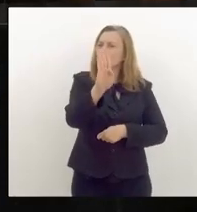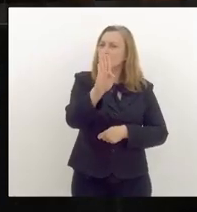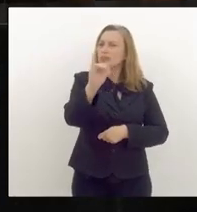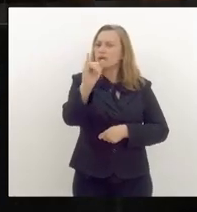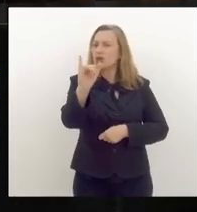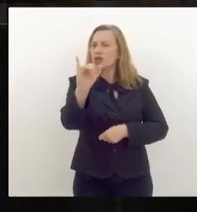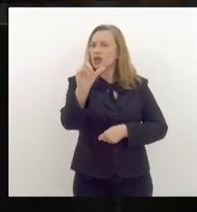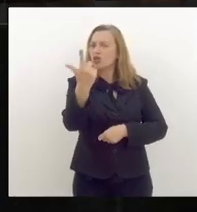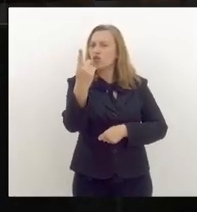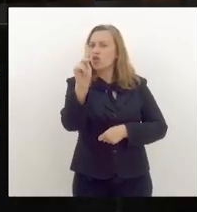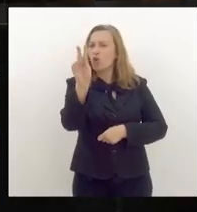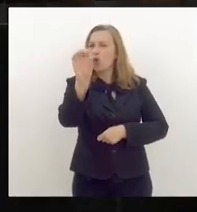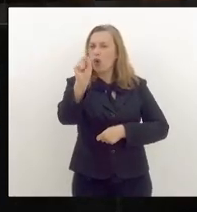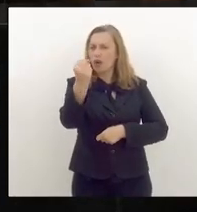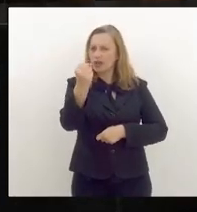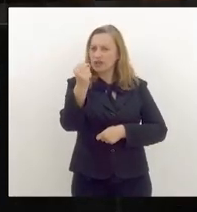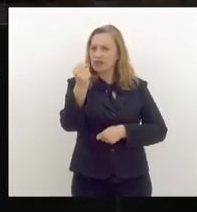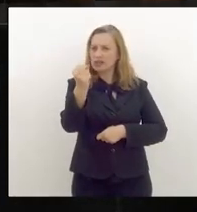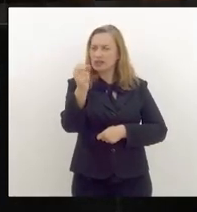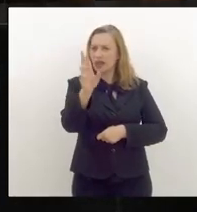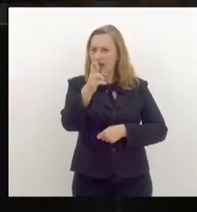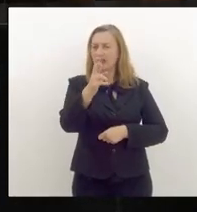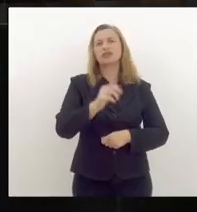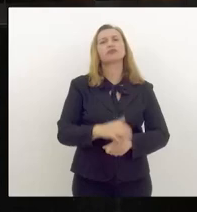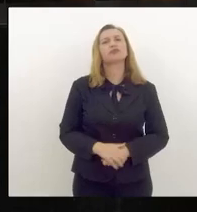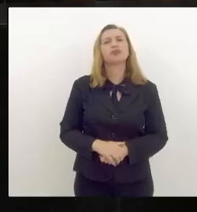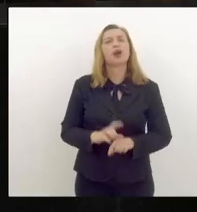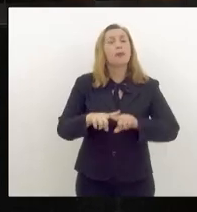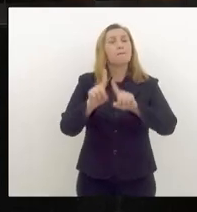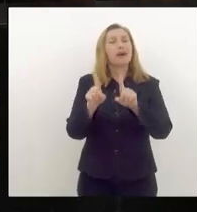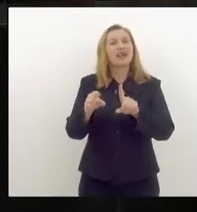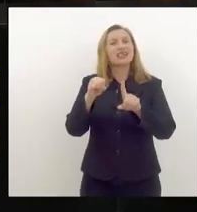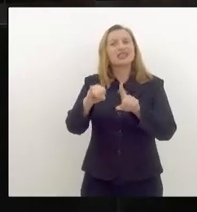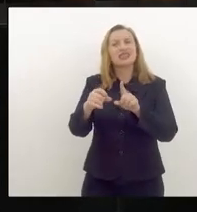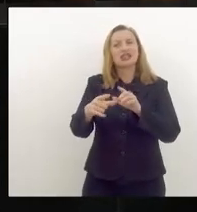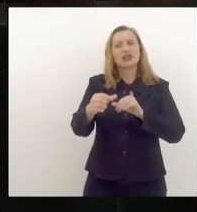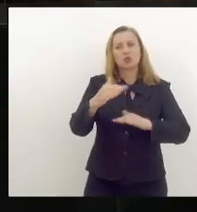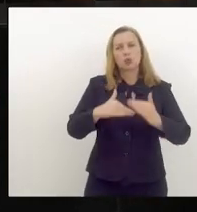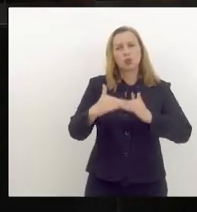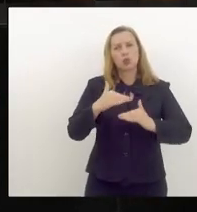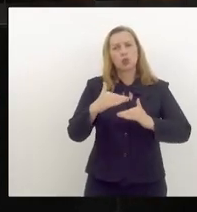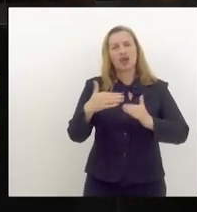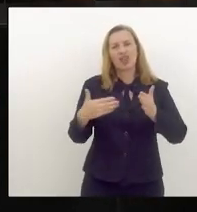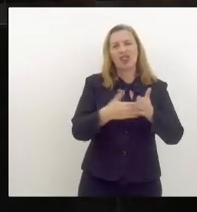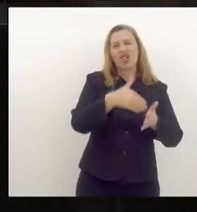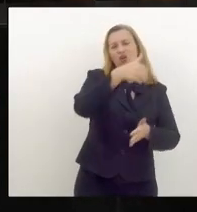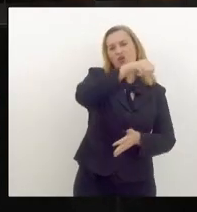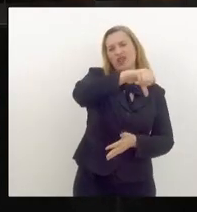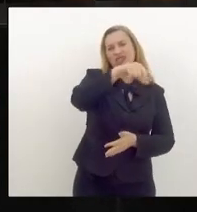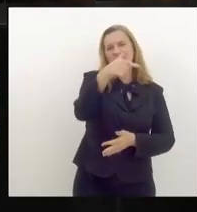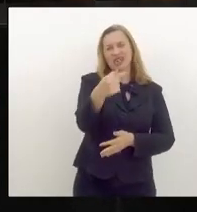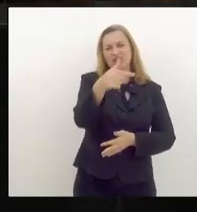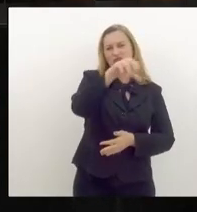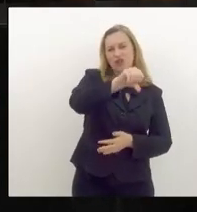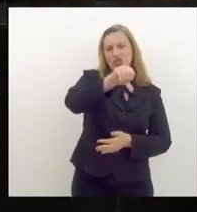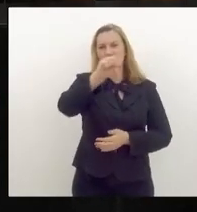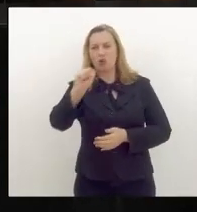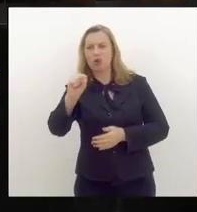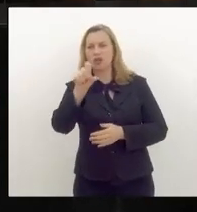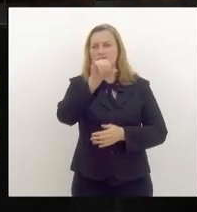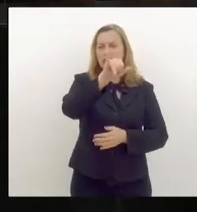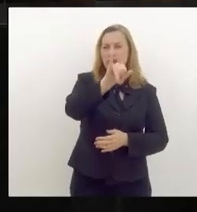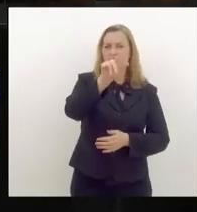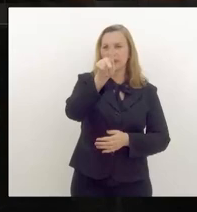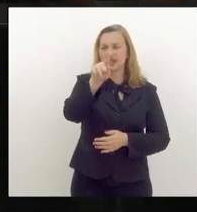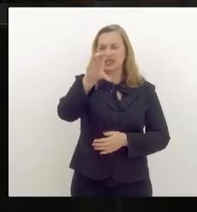de reais Mas se a gente retroage até 97 98 um IPCA